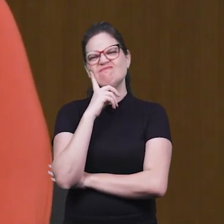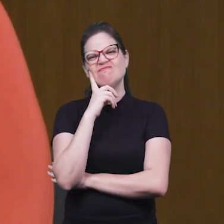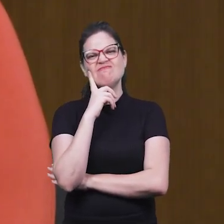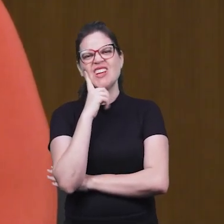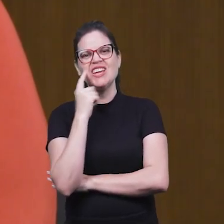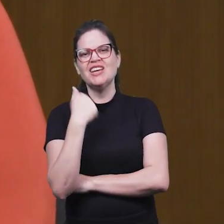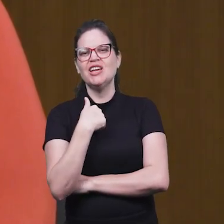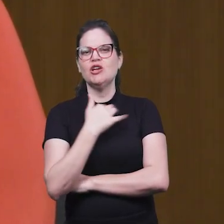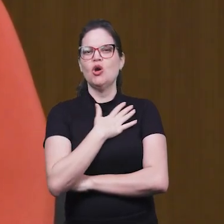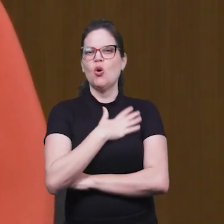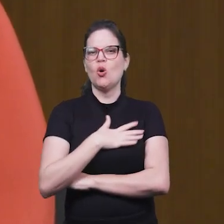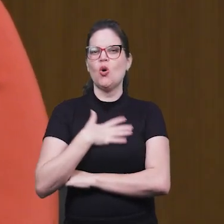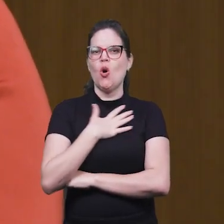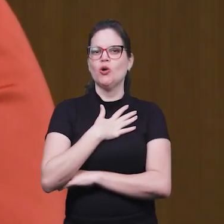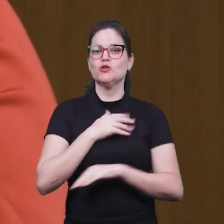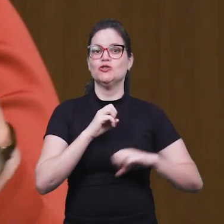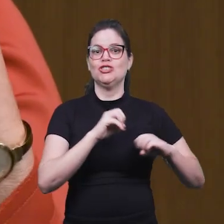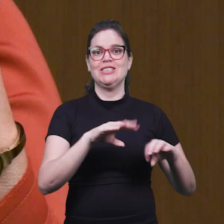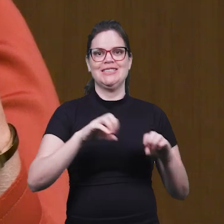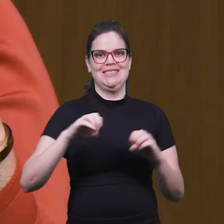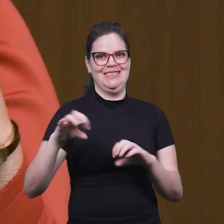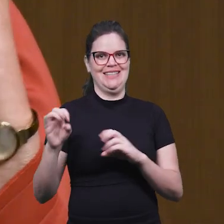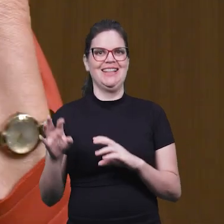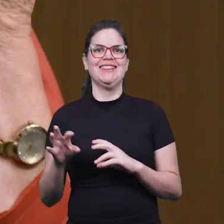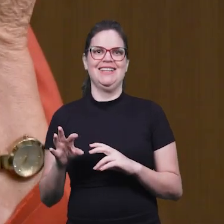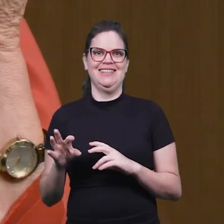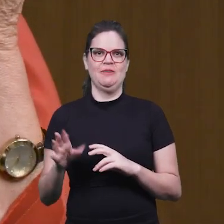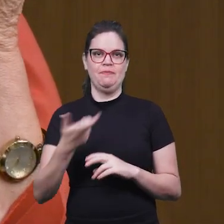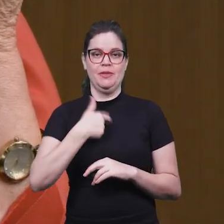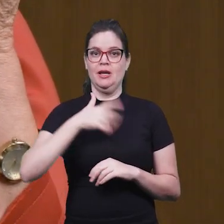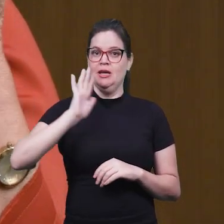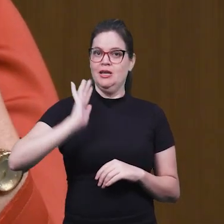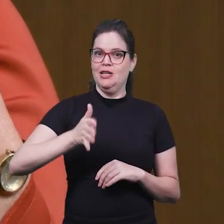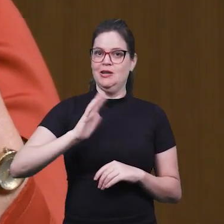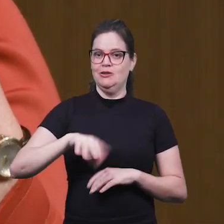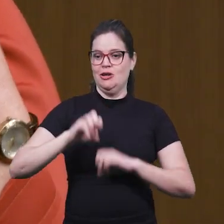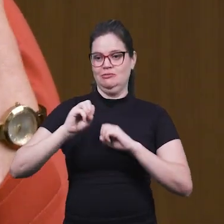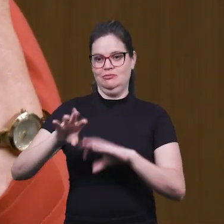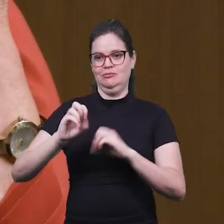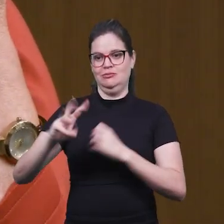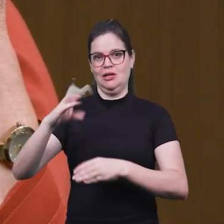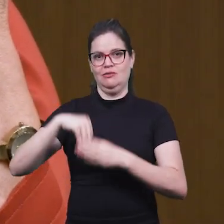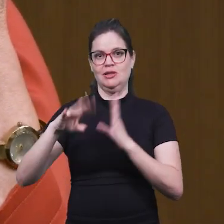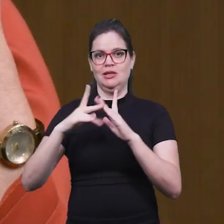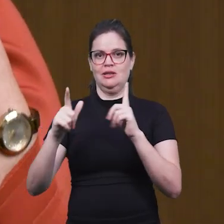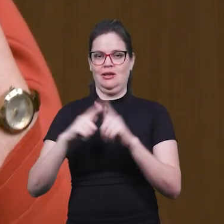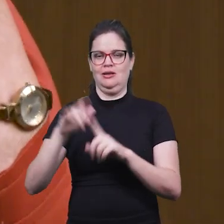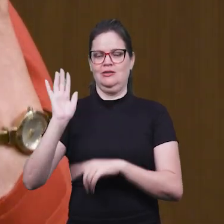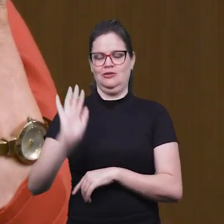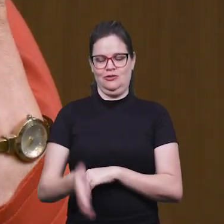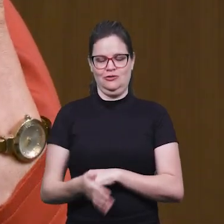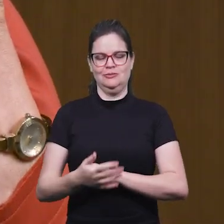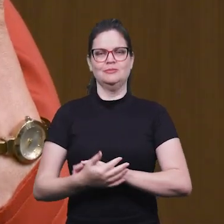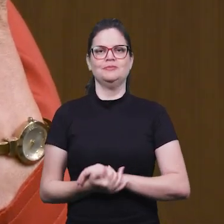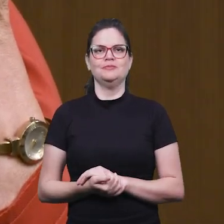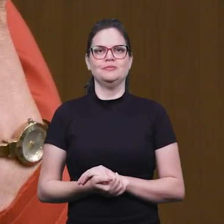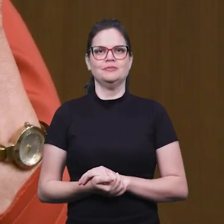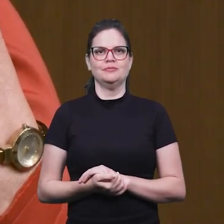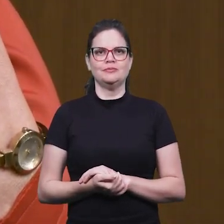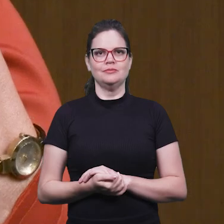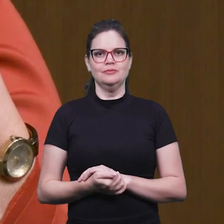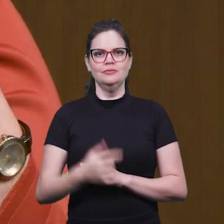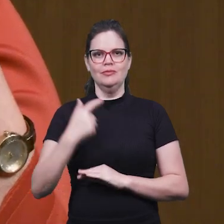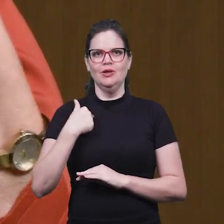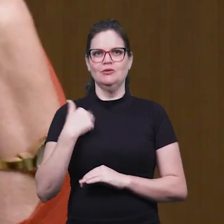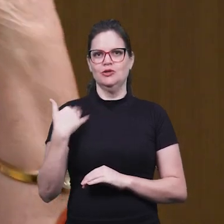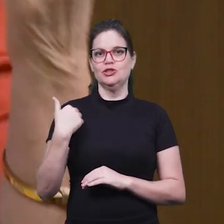de ensinar. E eu já estava dando aula na igreja também. Eu fui uma das primeiras professoras da